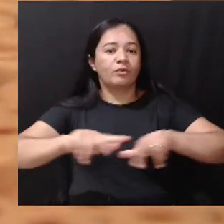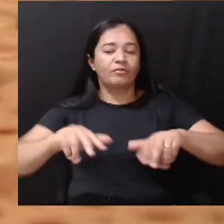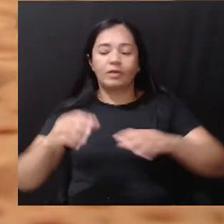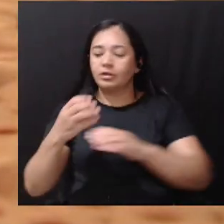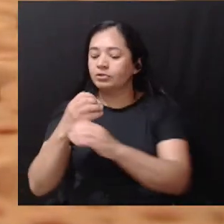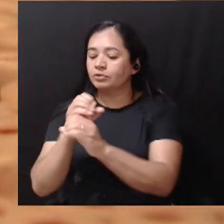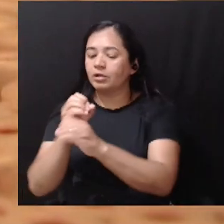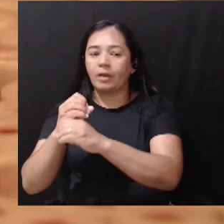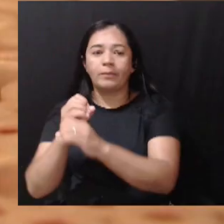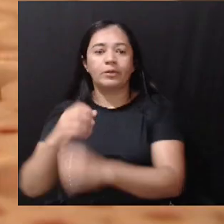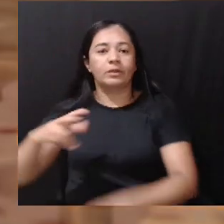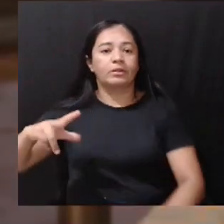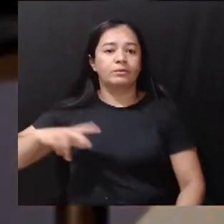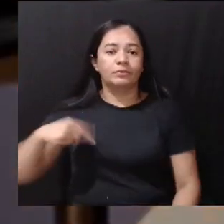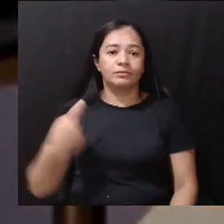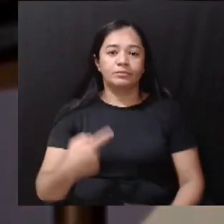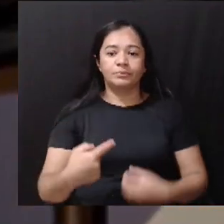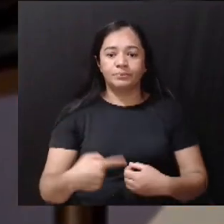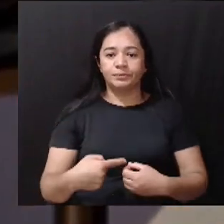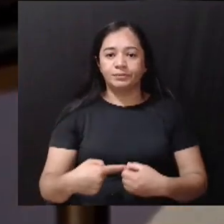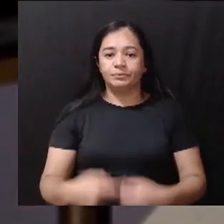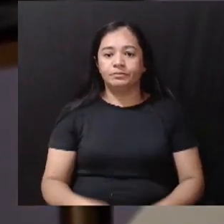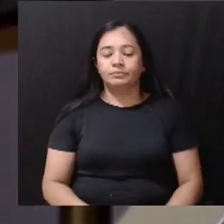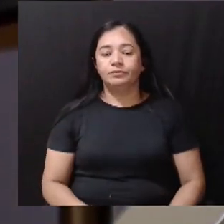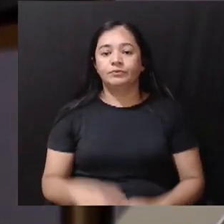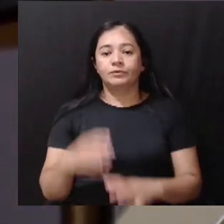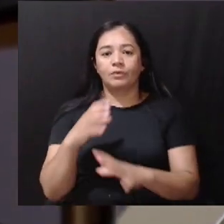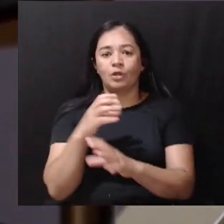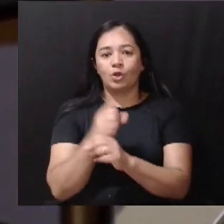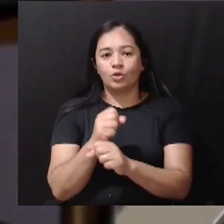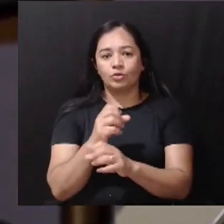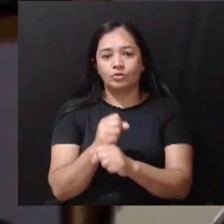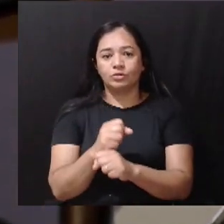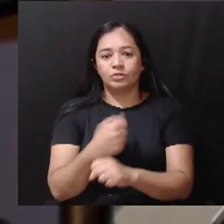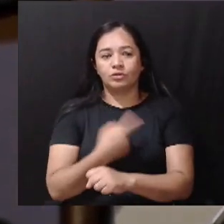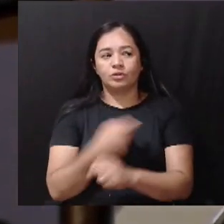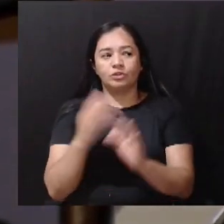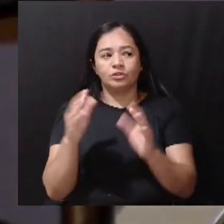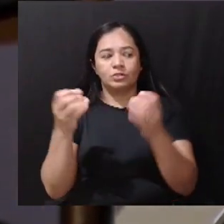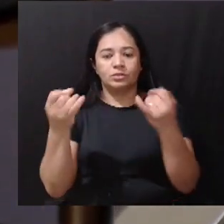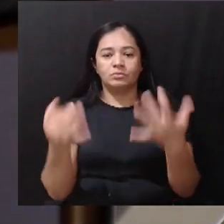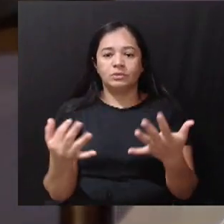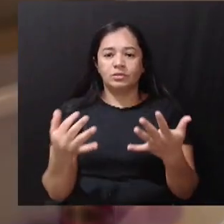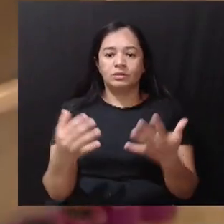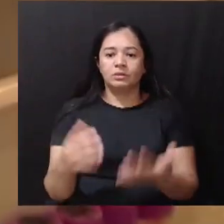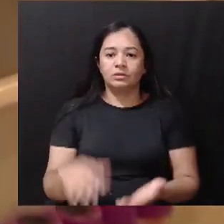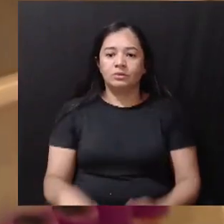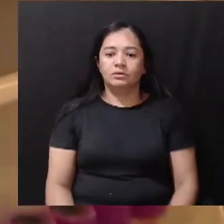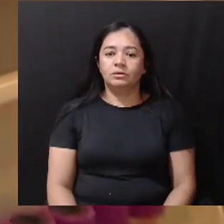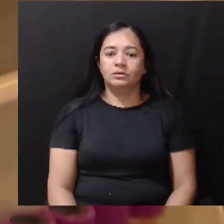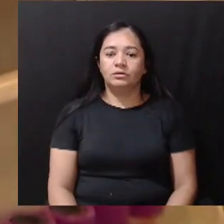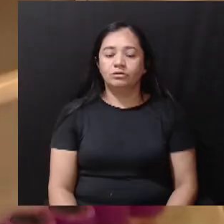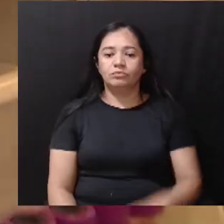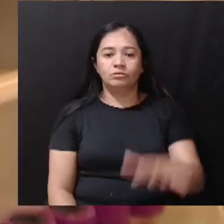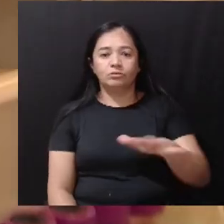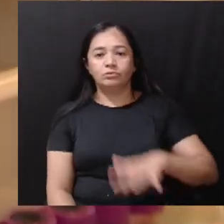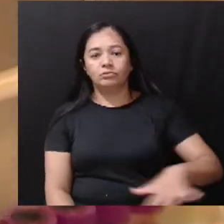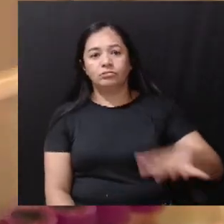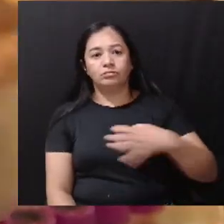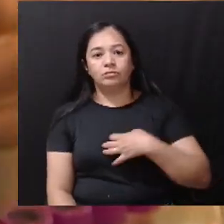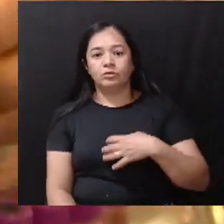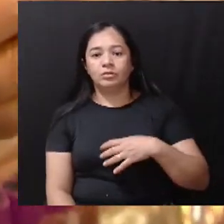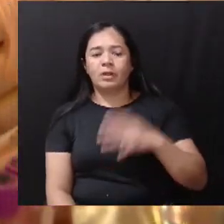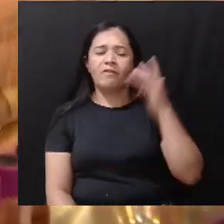na nossa cidade. Ao todo, né, e como nós temos distritos, também seriam de um modo geral, para facilitar que a